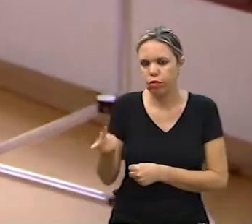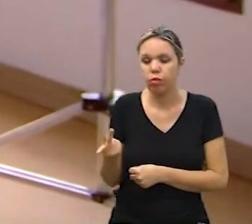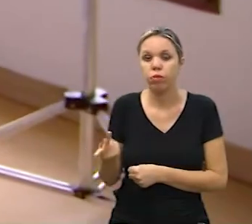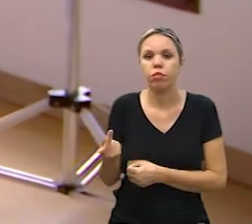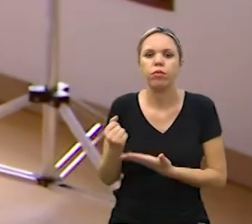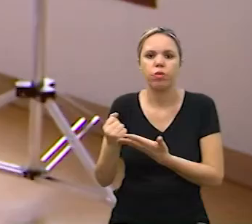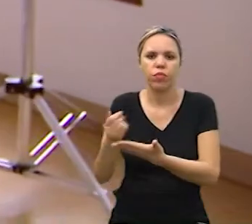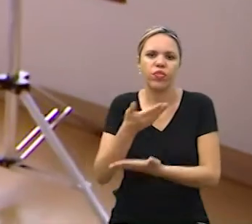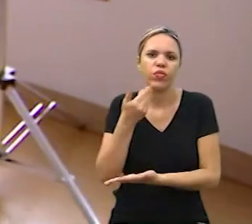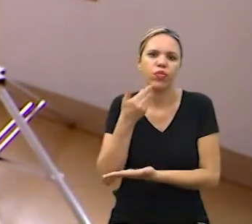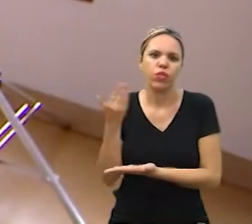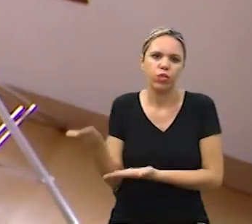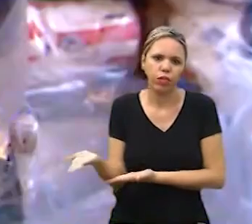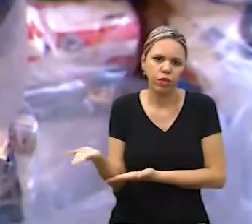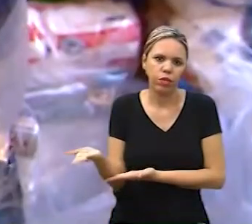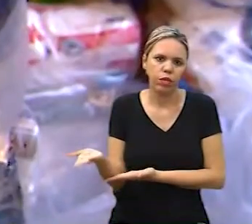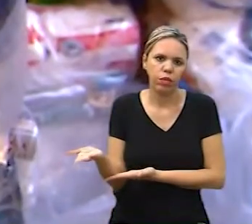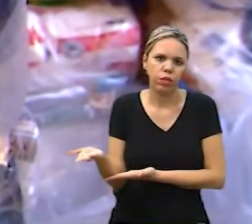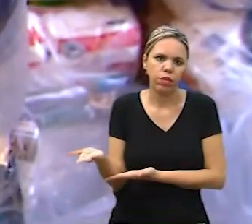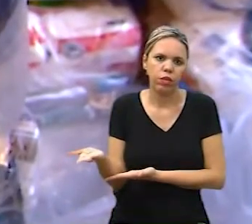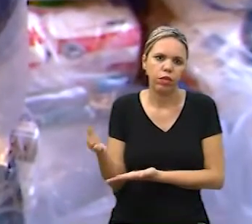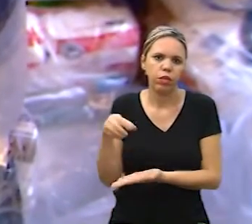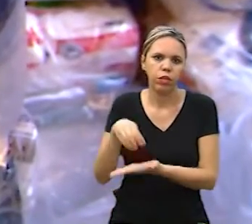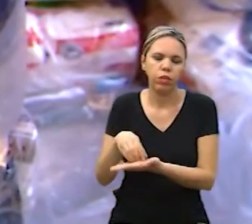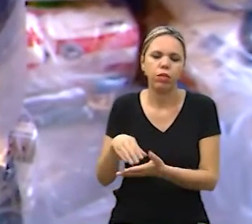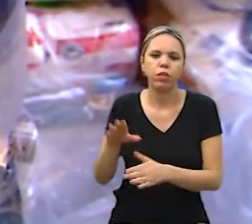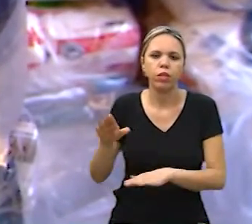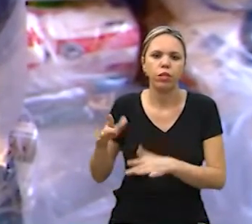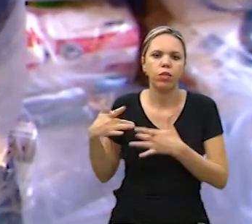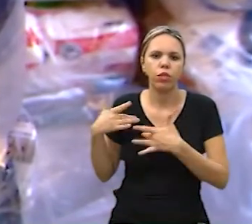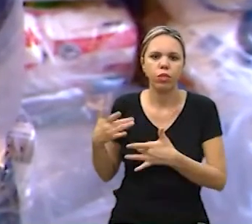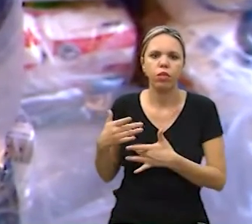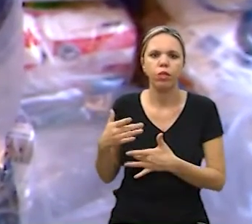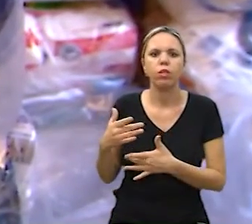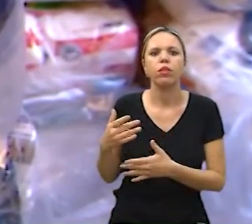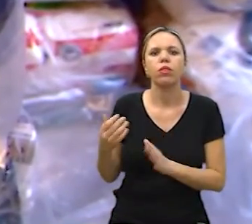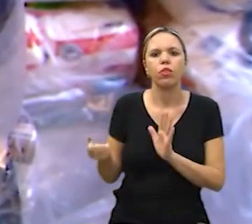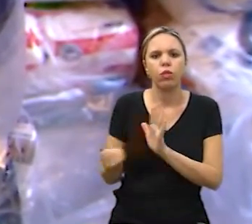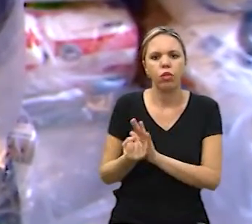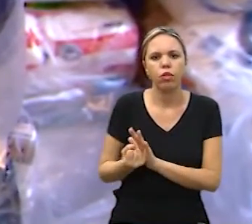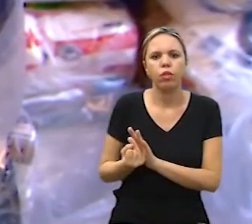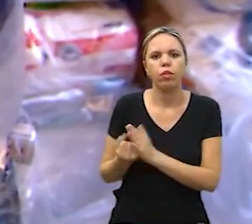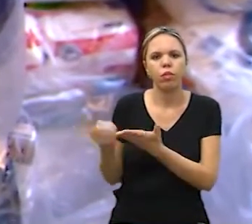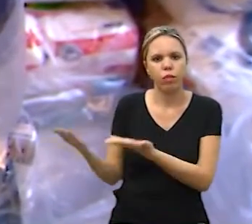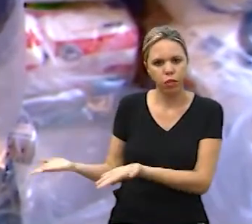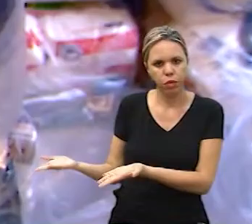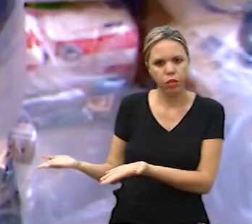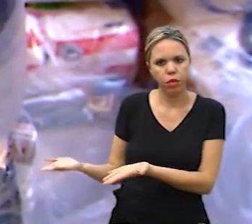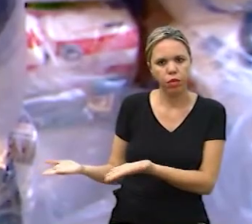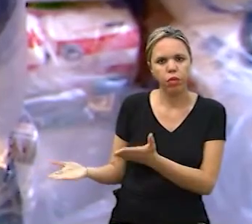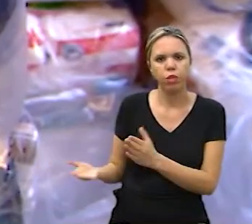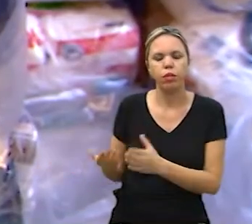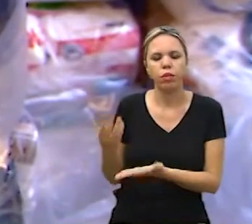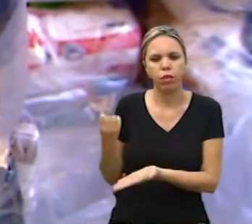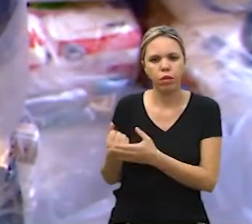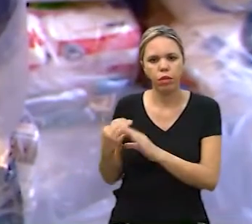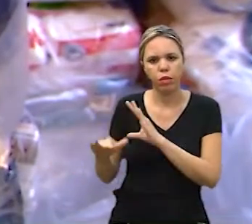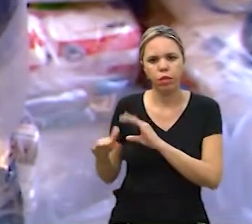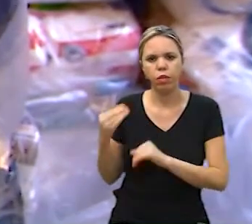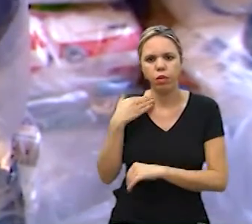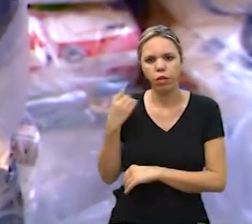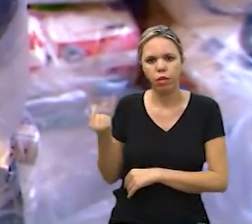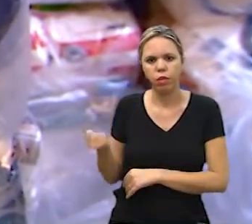dizer. Para ajudar é muito fácil. Então, as doações a gente recebe através do CNPJ de número 31